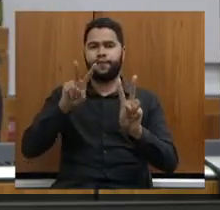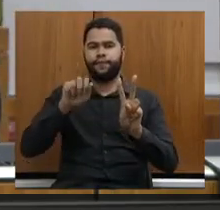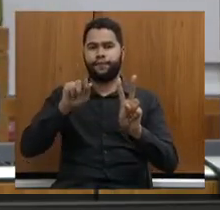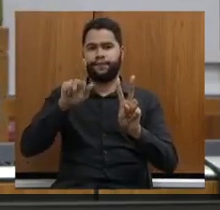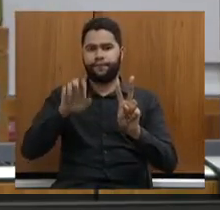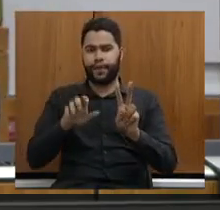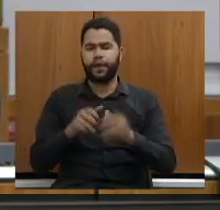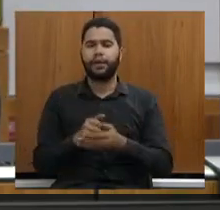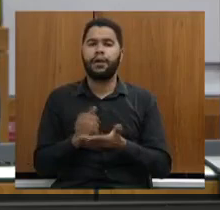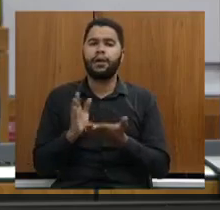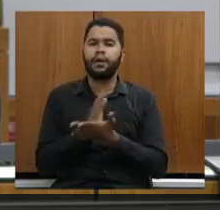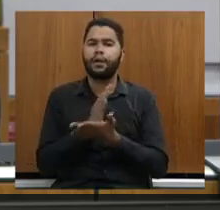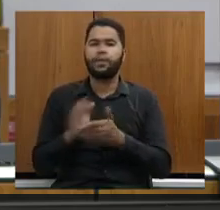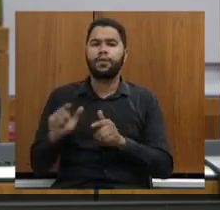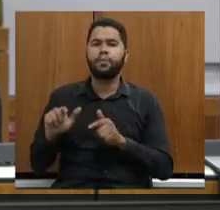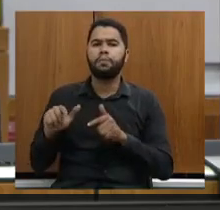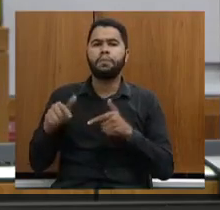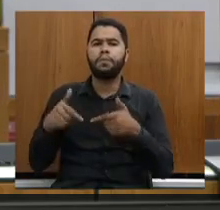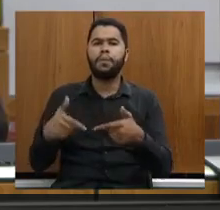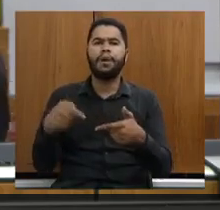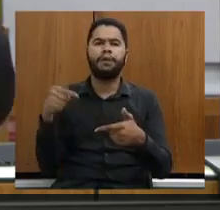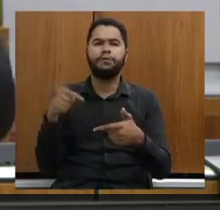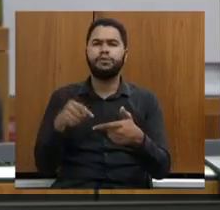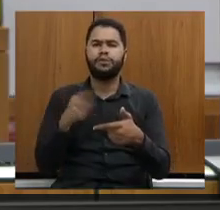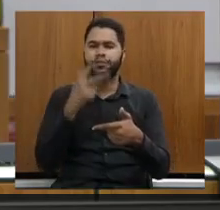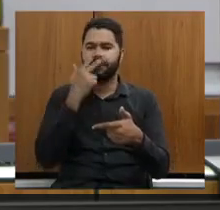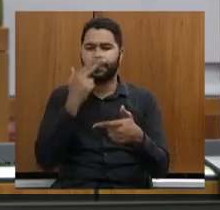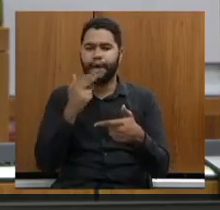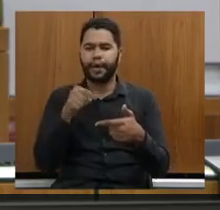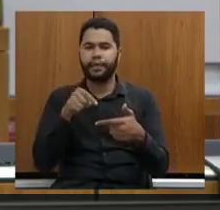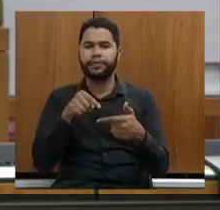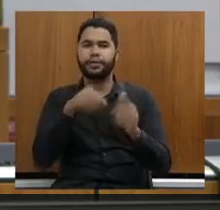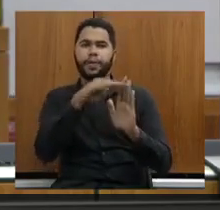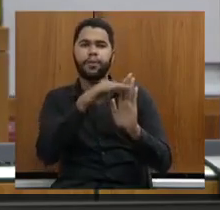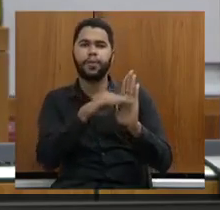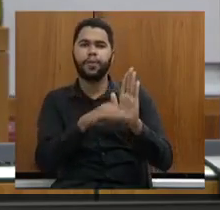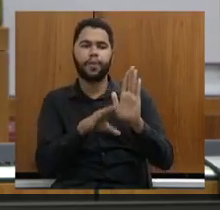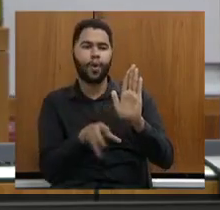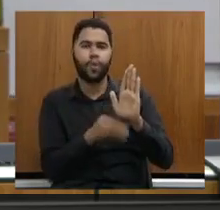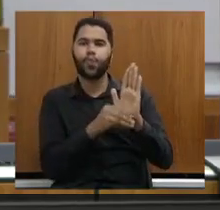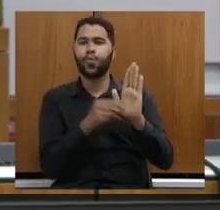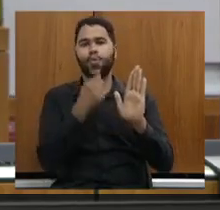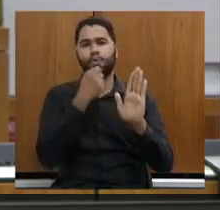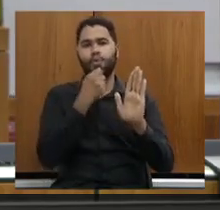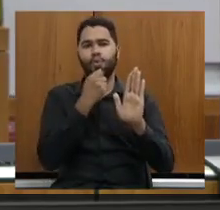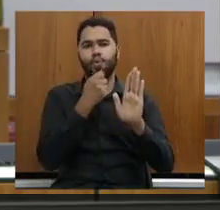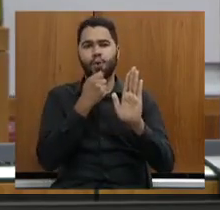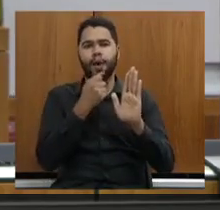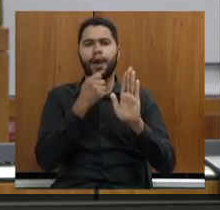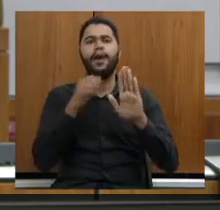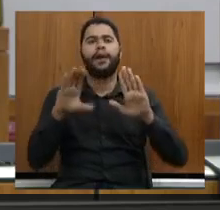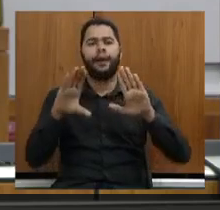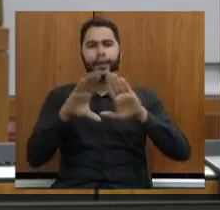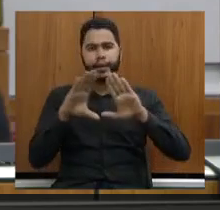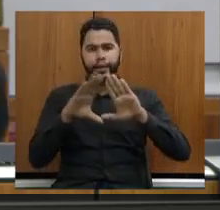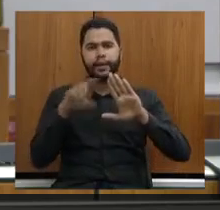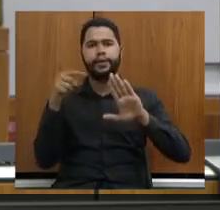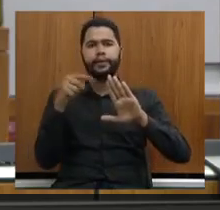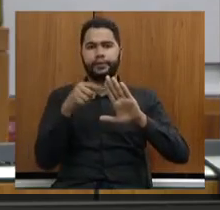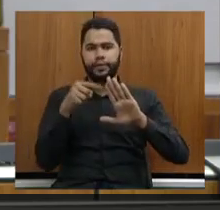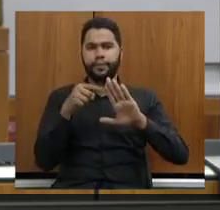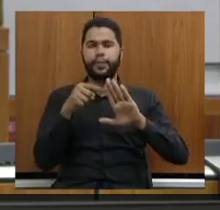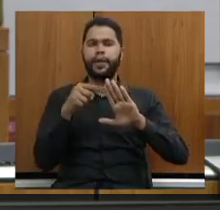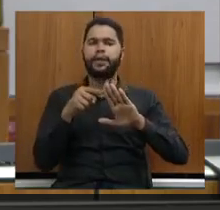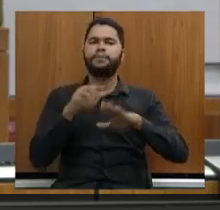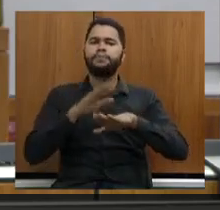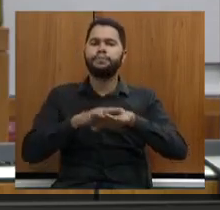algumas ações que não estavam no corpo do projeto que a própria Assembleia Quem